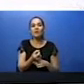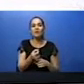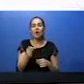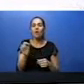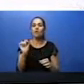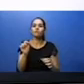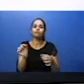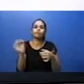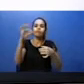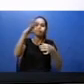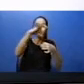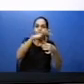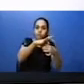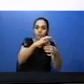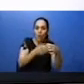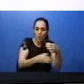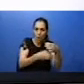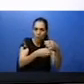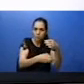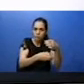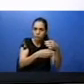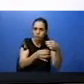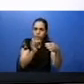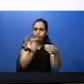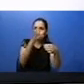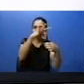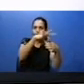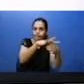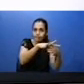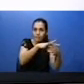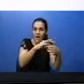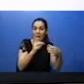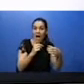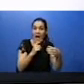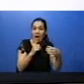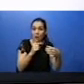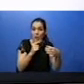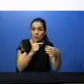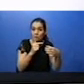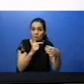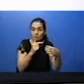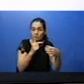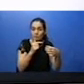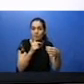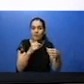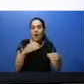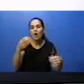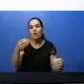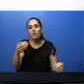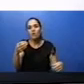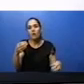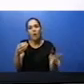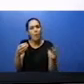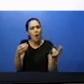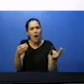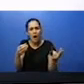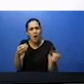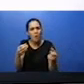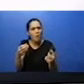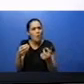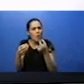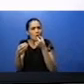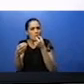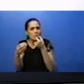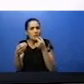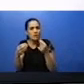efervescente. Então, se eu colocar esse comprimido efervescente inteiro em um copo com água e pegar um comprimido idêntico a ele, com